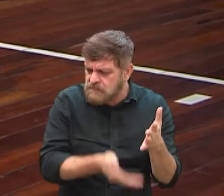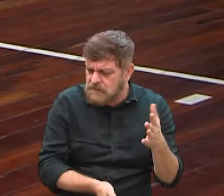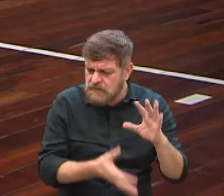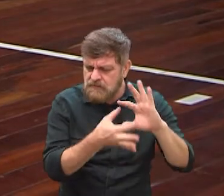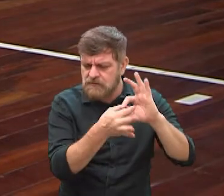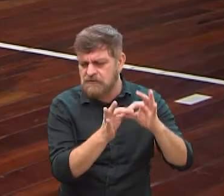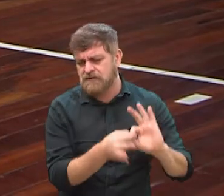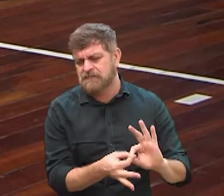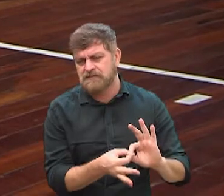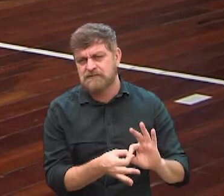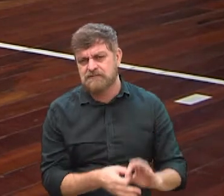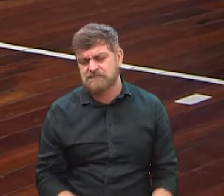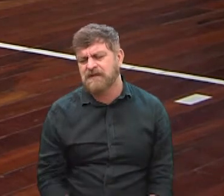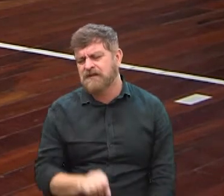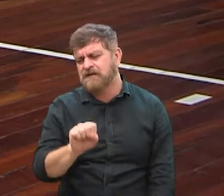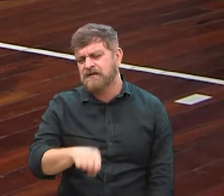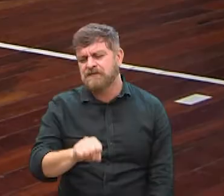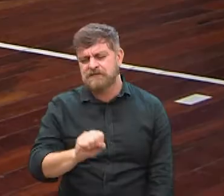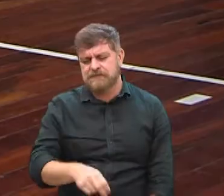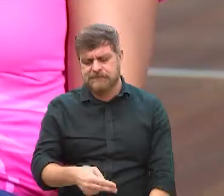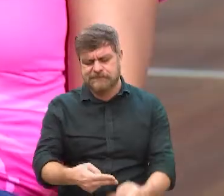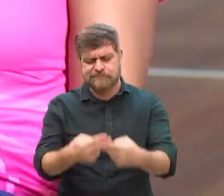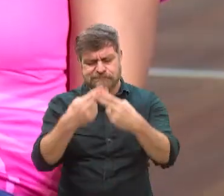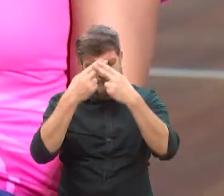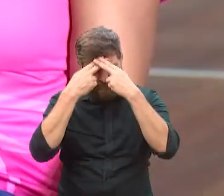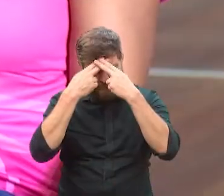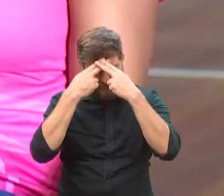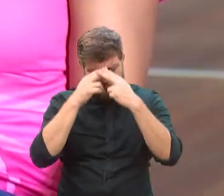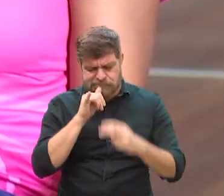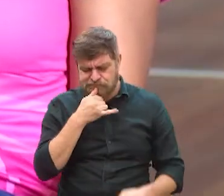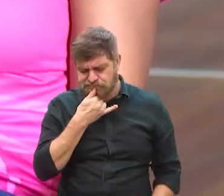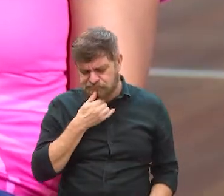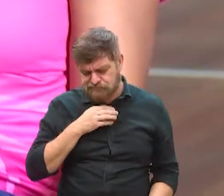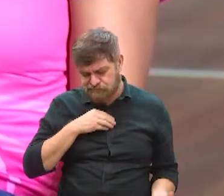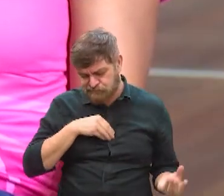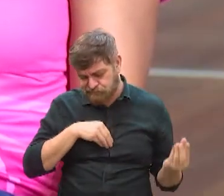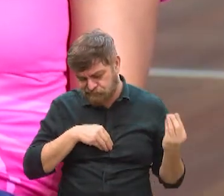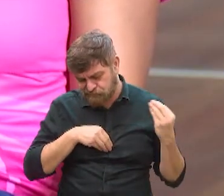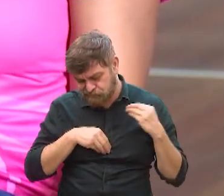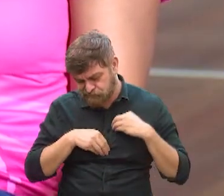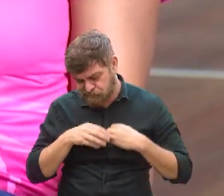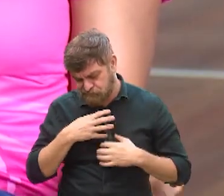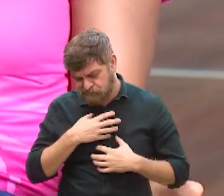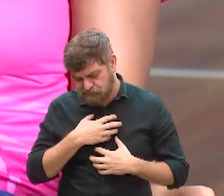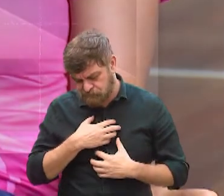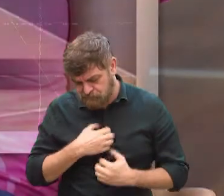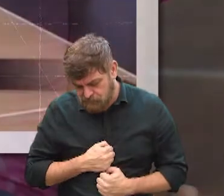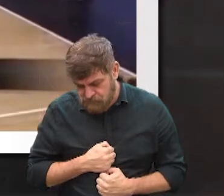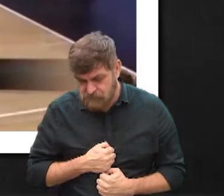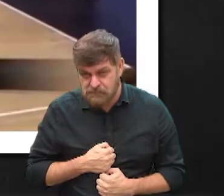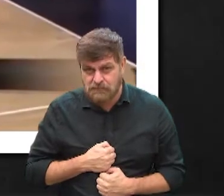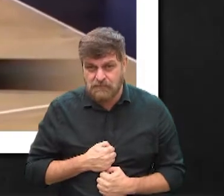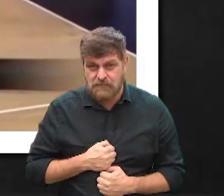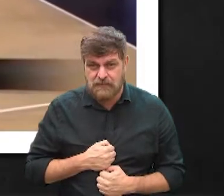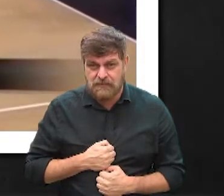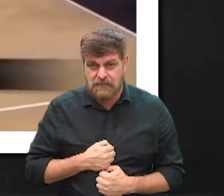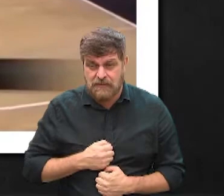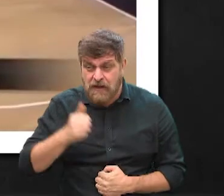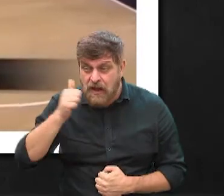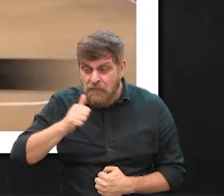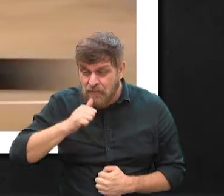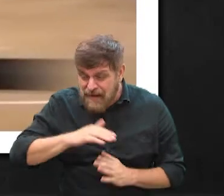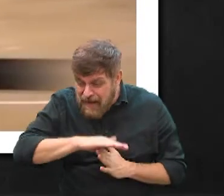Jogos Olímpicos? Acho que fica uma frustração para todos, né? Porque toda jogadora, todo atleta